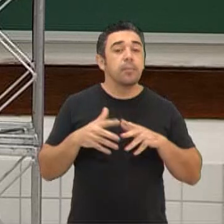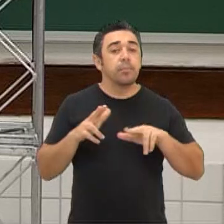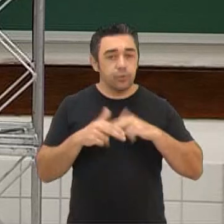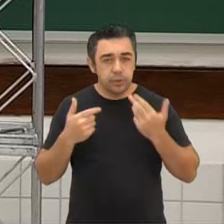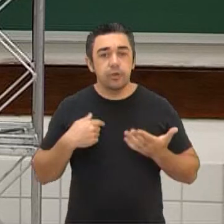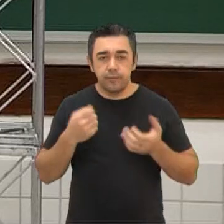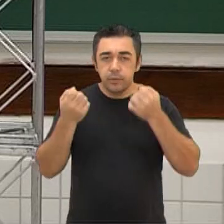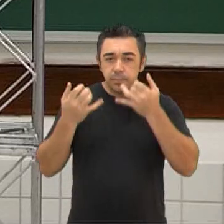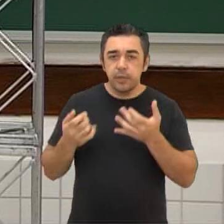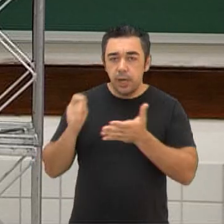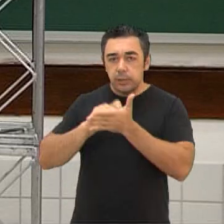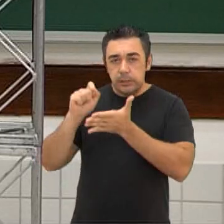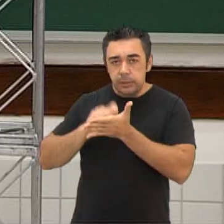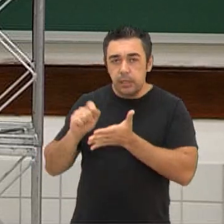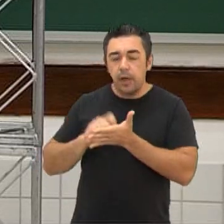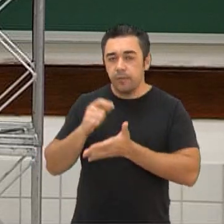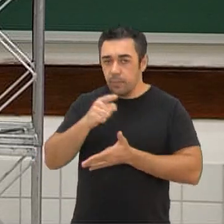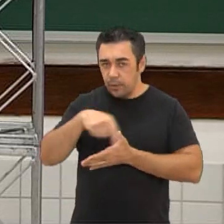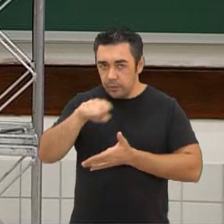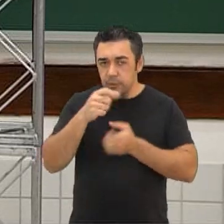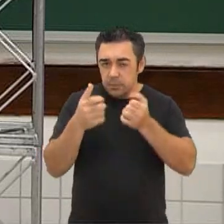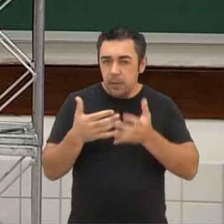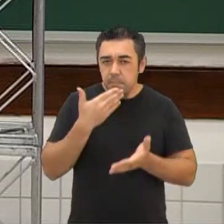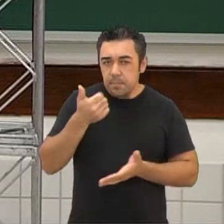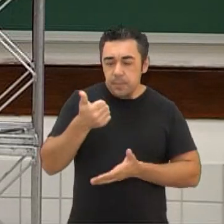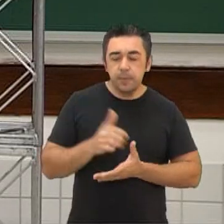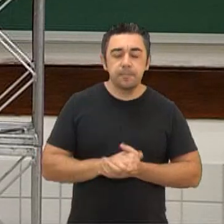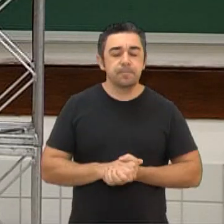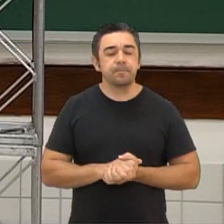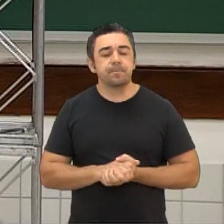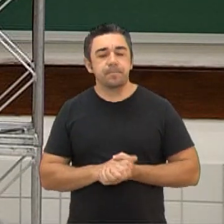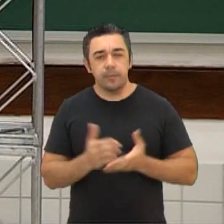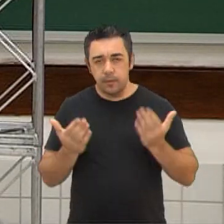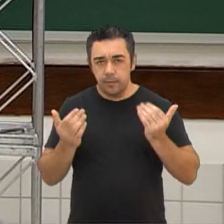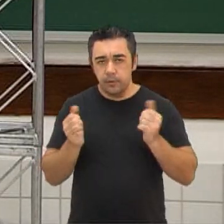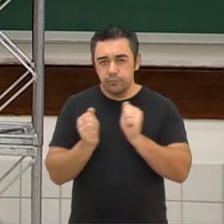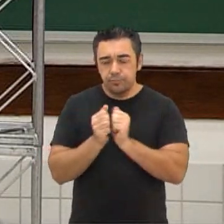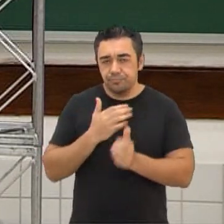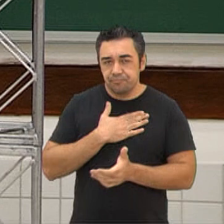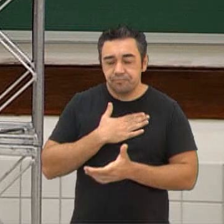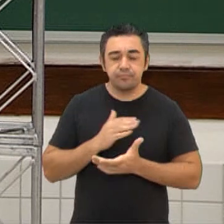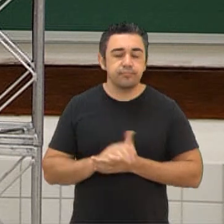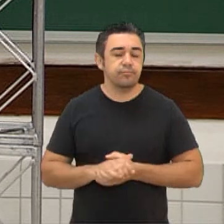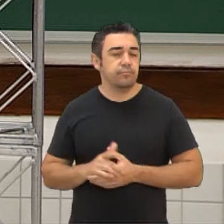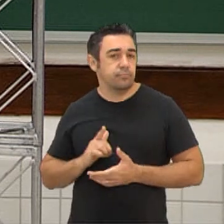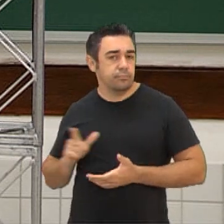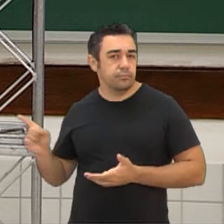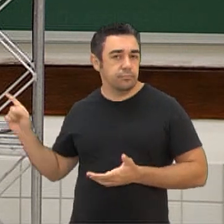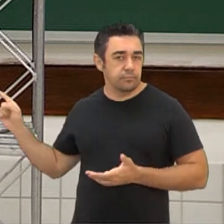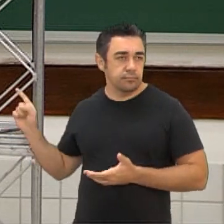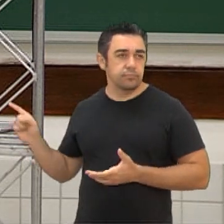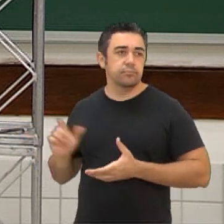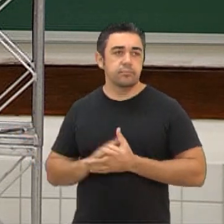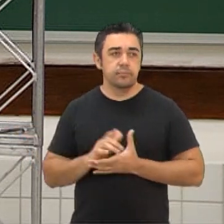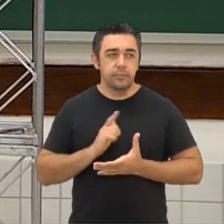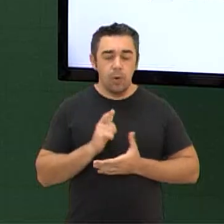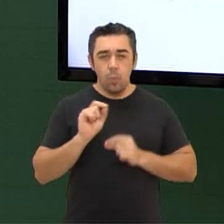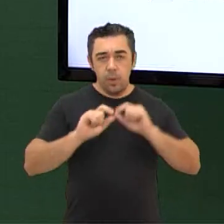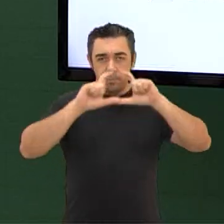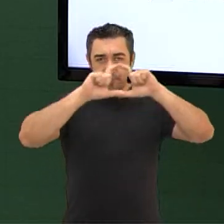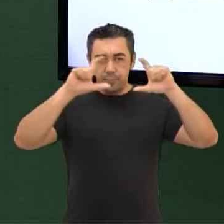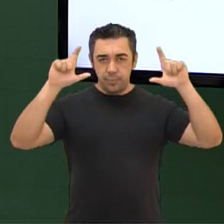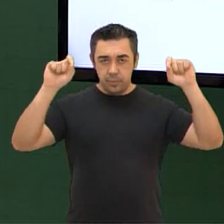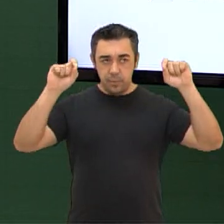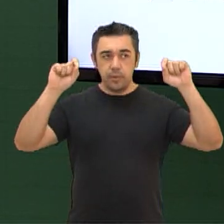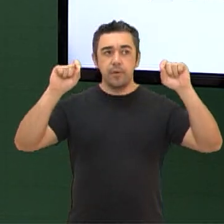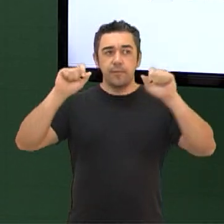aqui pro quadro para explicar junto com vocês, beleza? Então, ó, chega aqui comigo. Eu tenho lá esse composto,